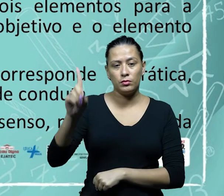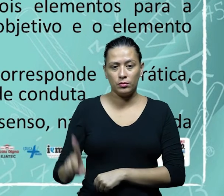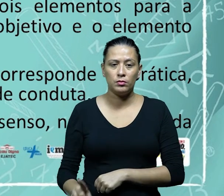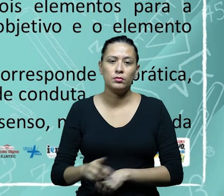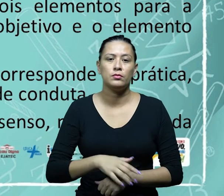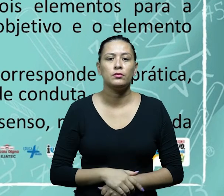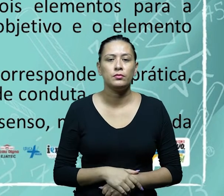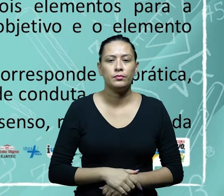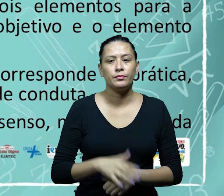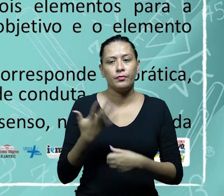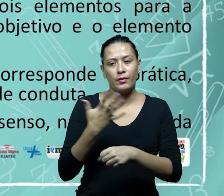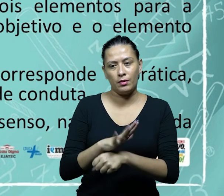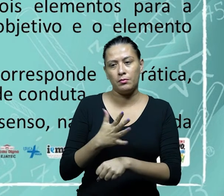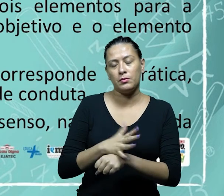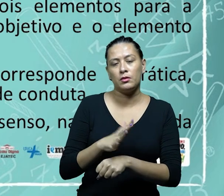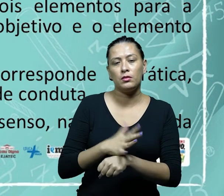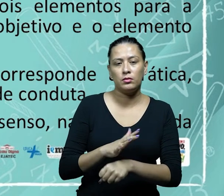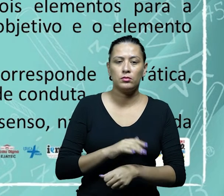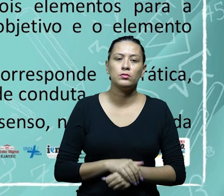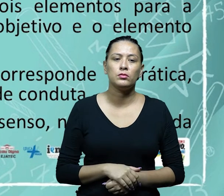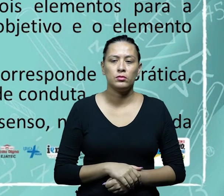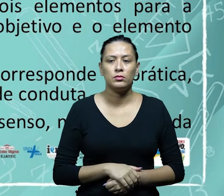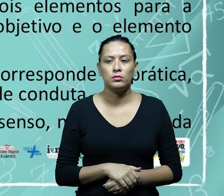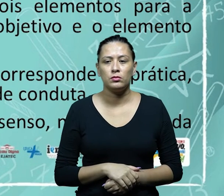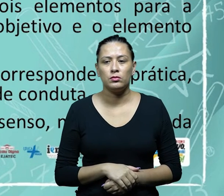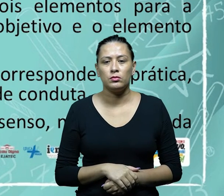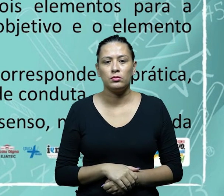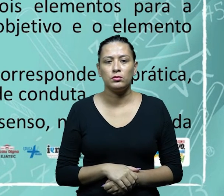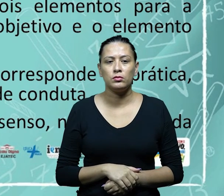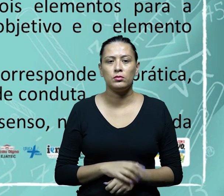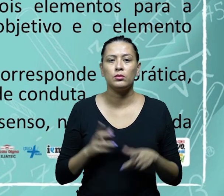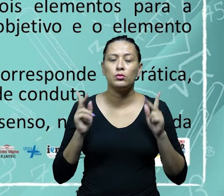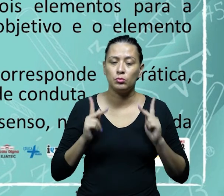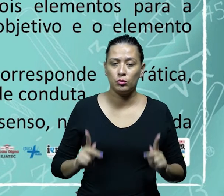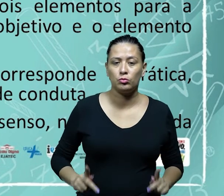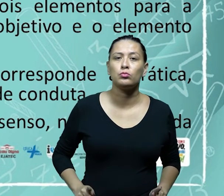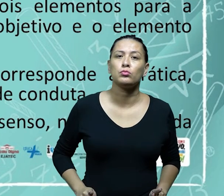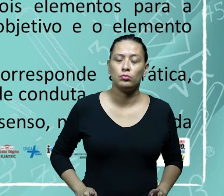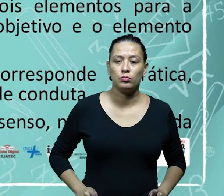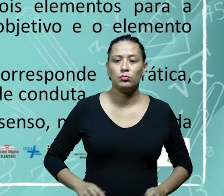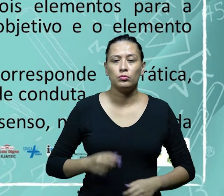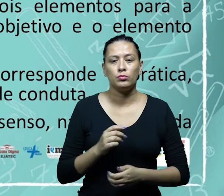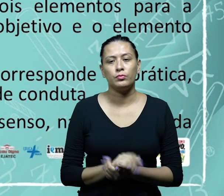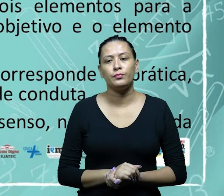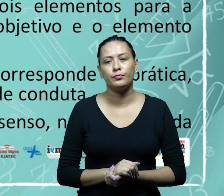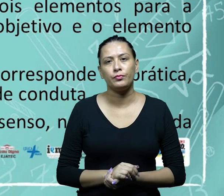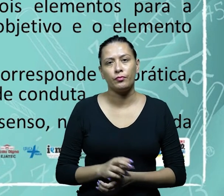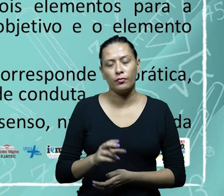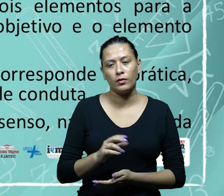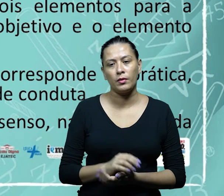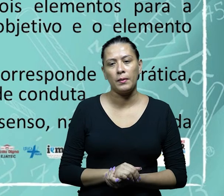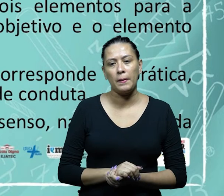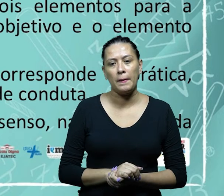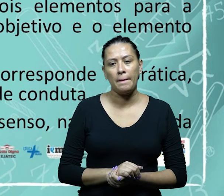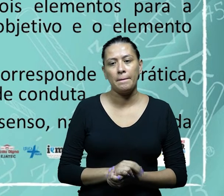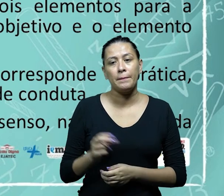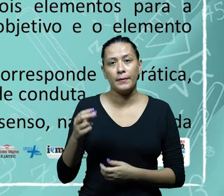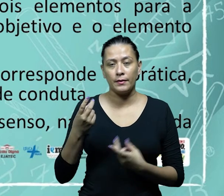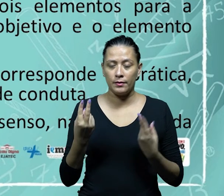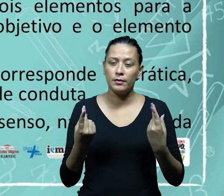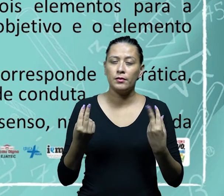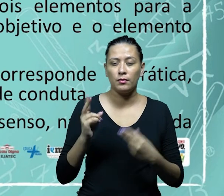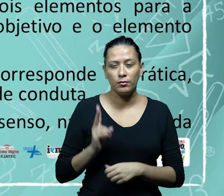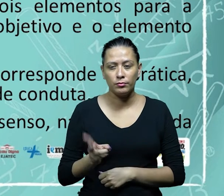costume ele consiste portanto na prática de uma determinada forma determinada a forma de Conduta repetida de maneira uniforme